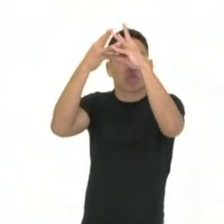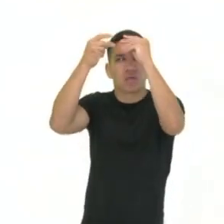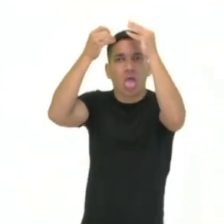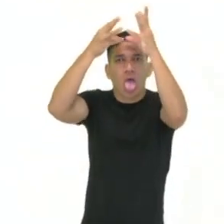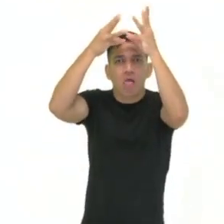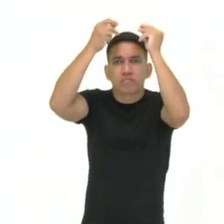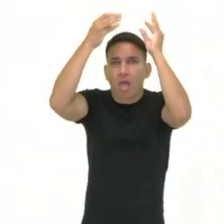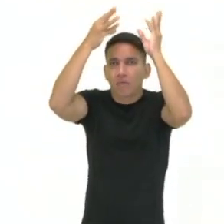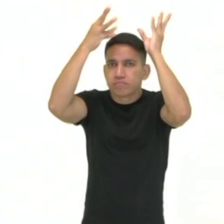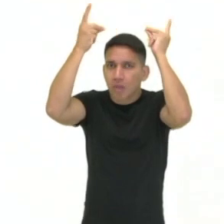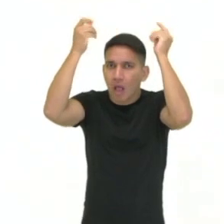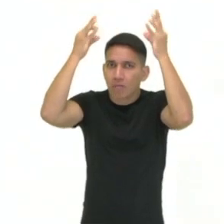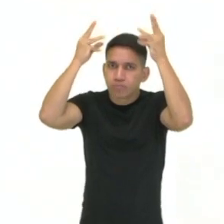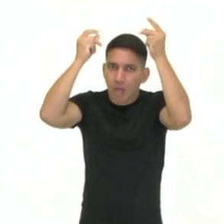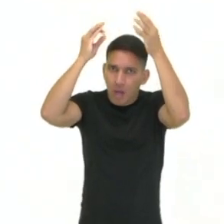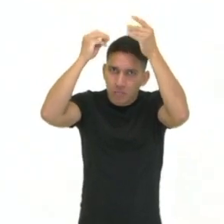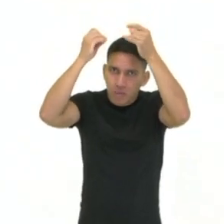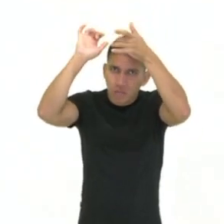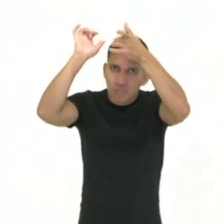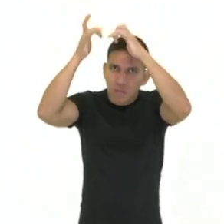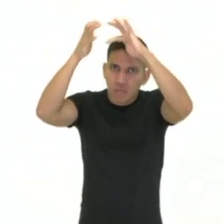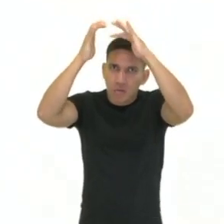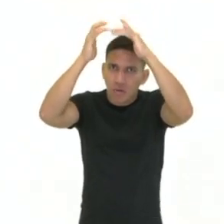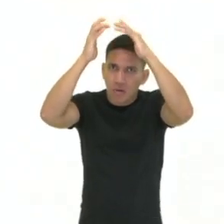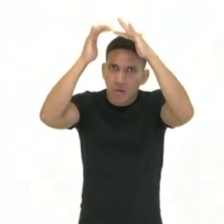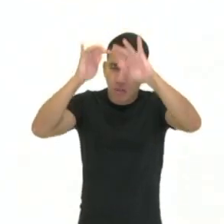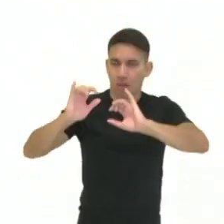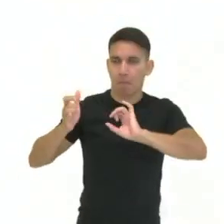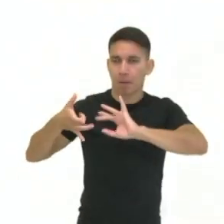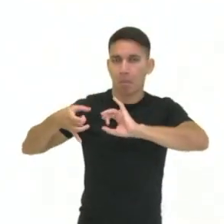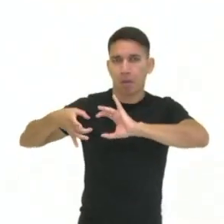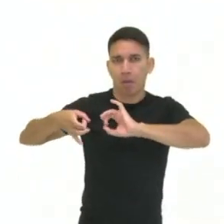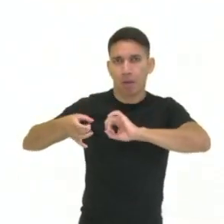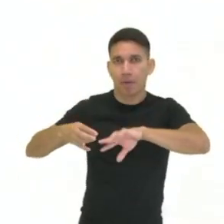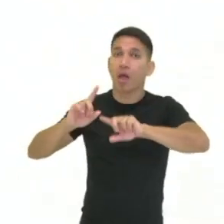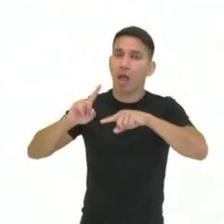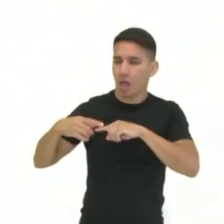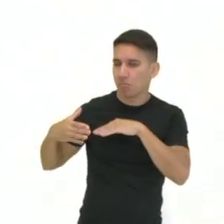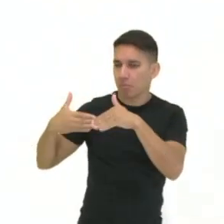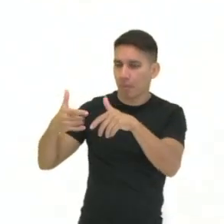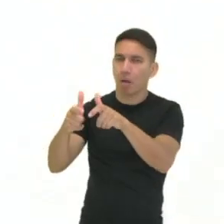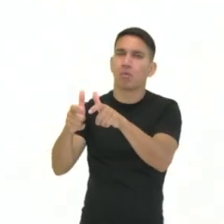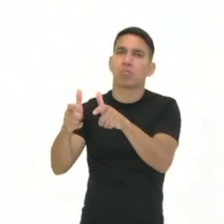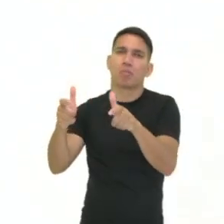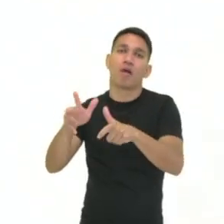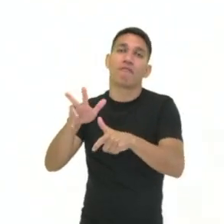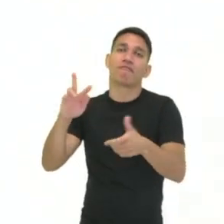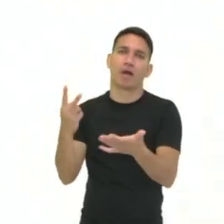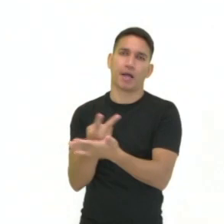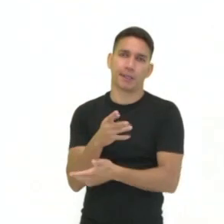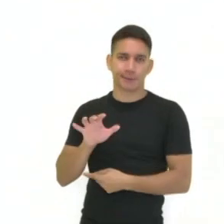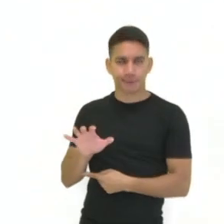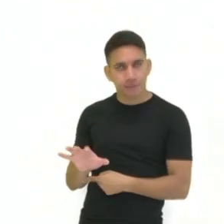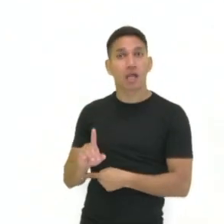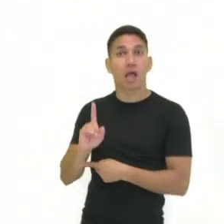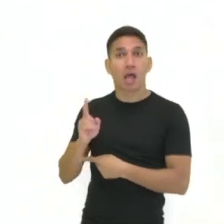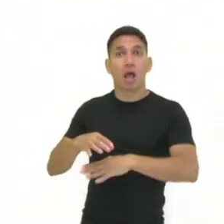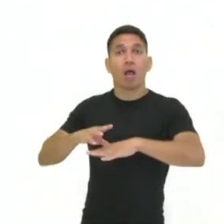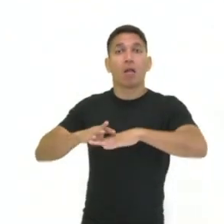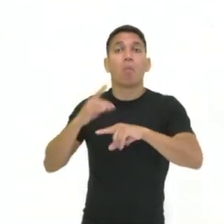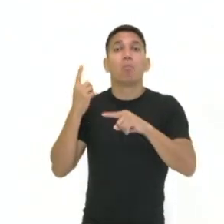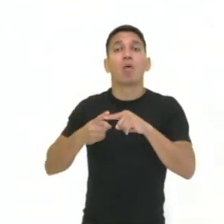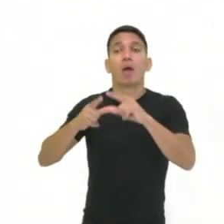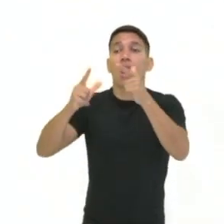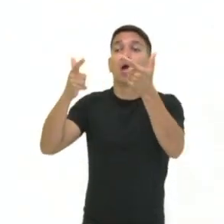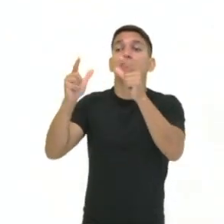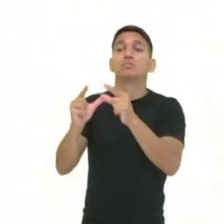ao sistema nervoso central. Ela é crônica e progressiva. É uma doença causada por uma